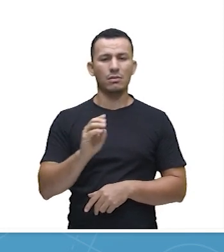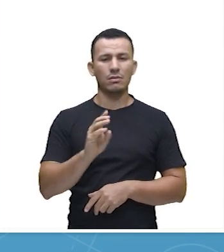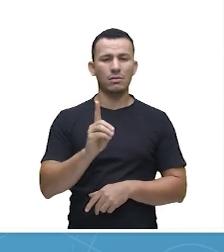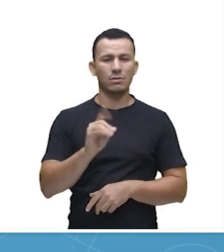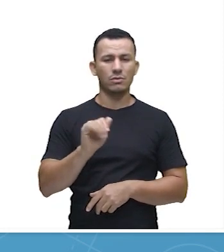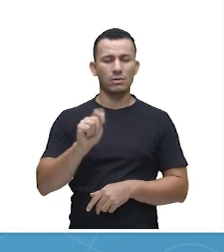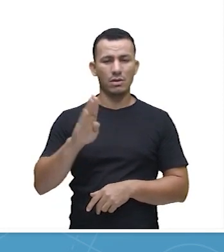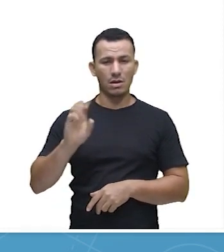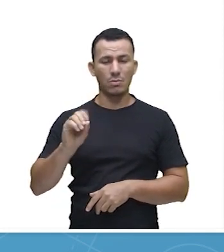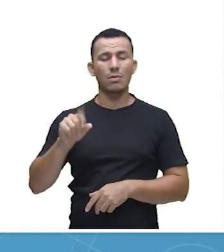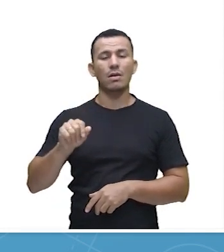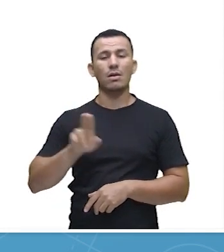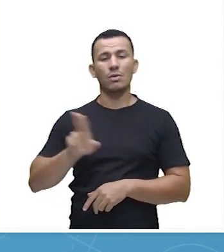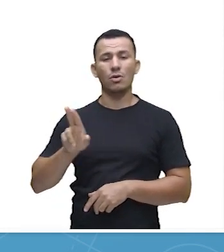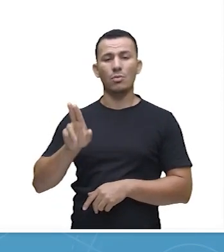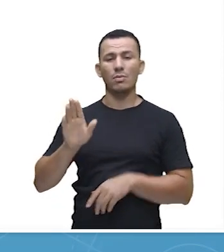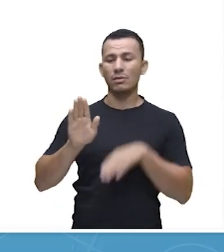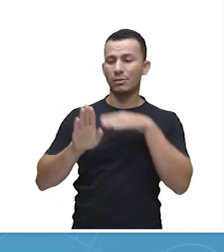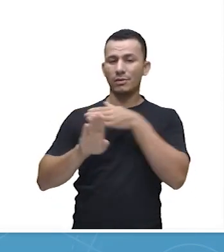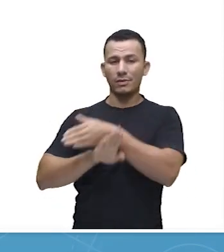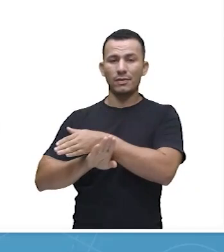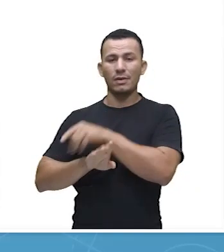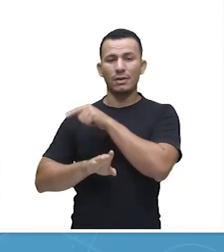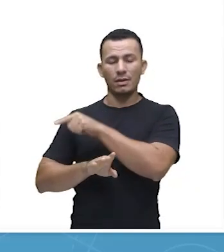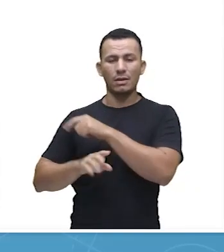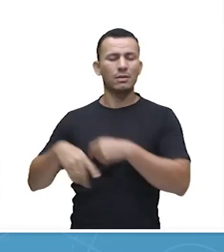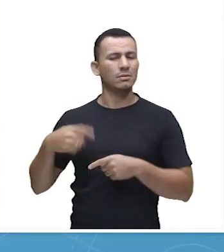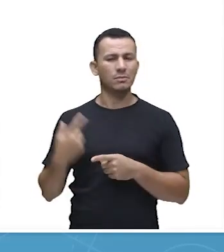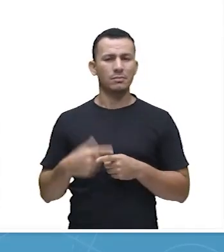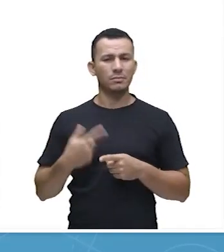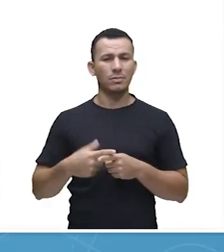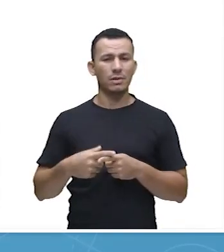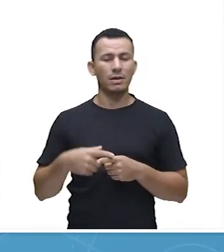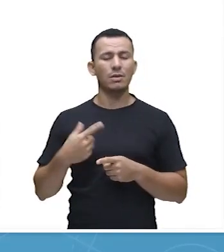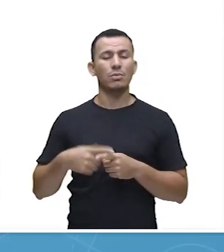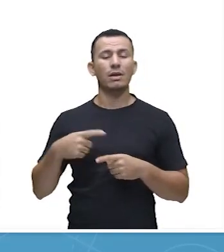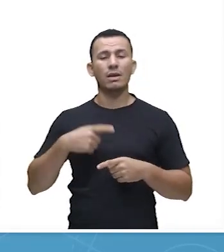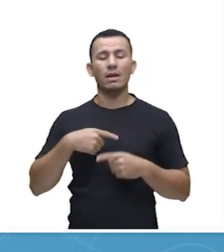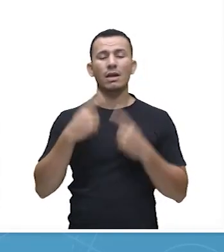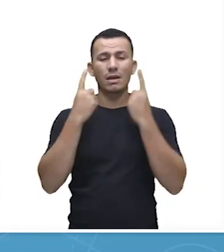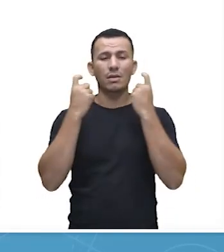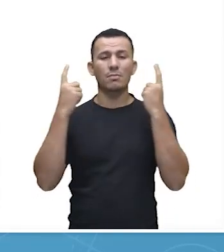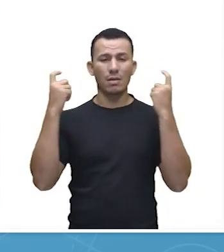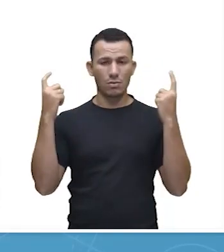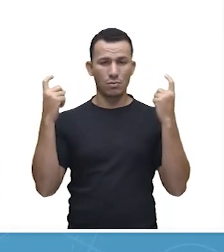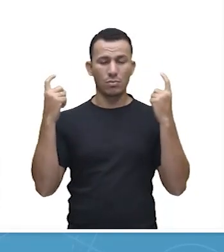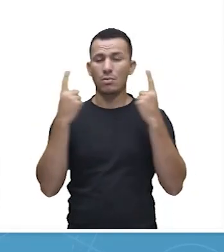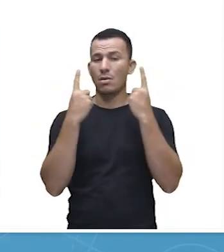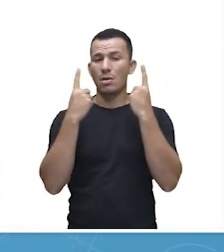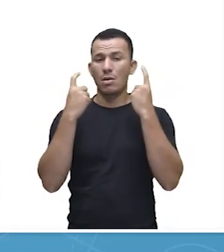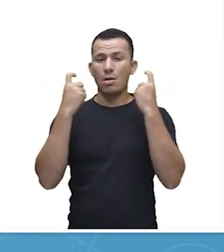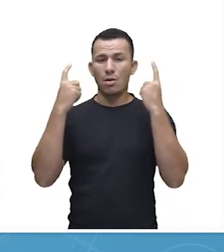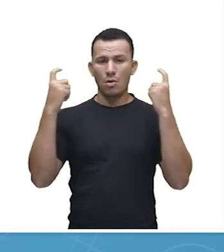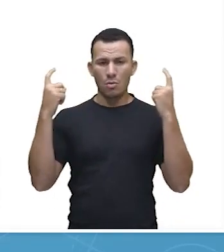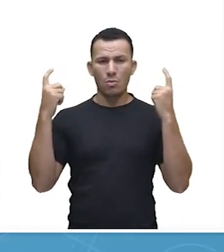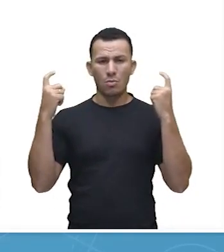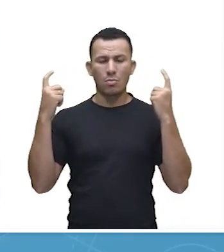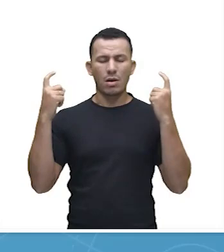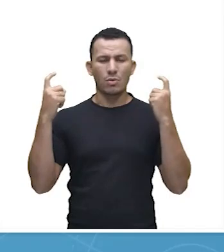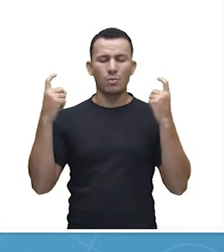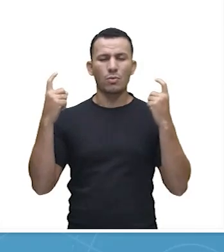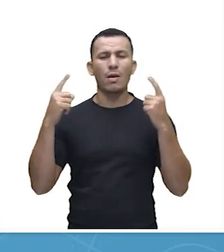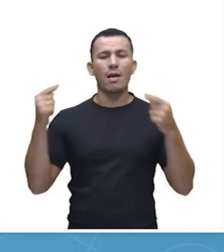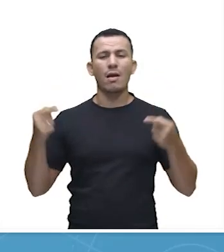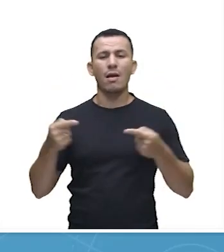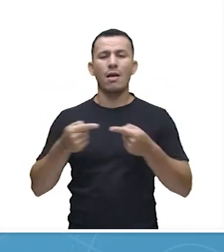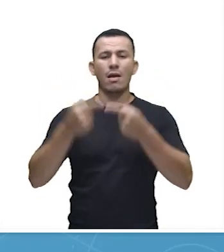pode imaginar por que tem este nome, provavelmente por causa do barulho. E esse barulho provavelmente deva ser atribuído a